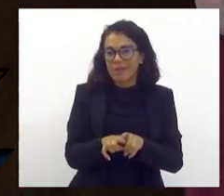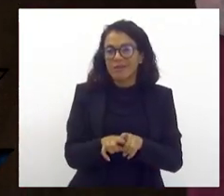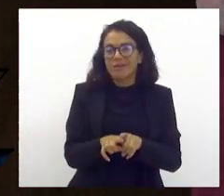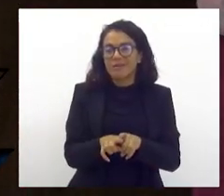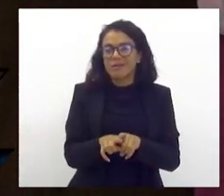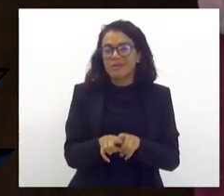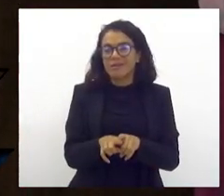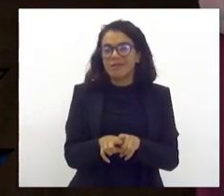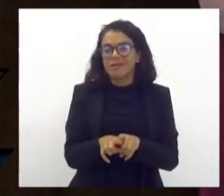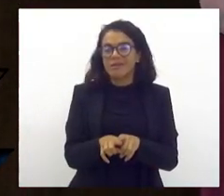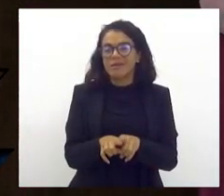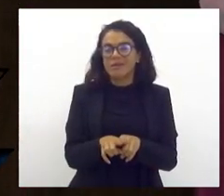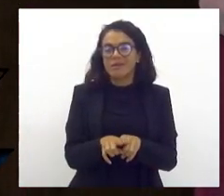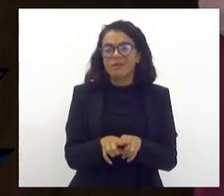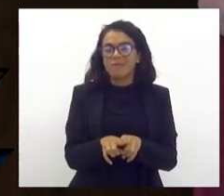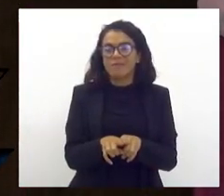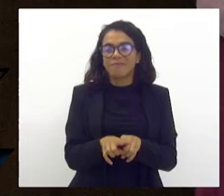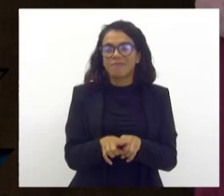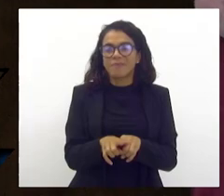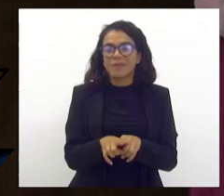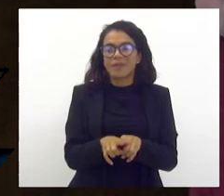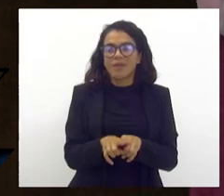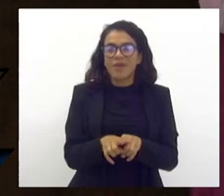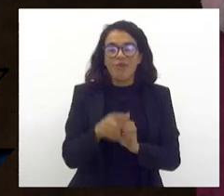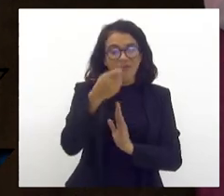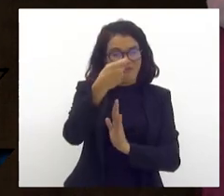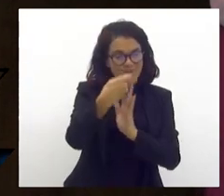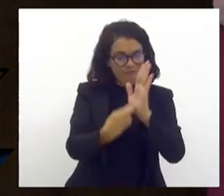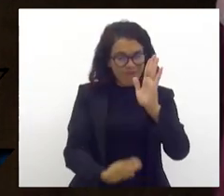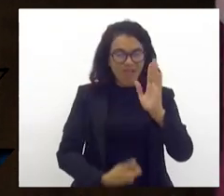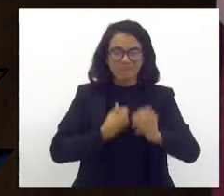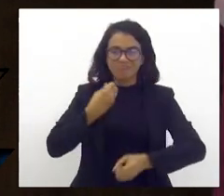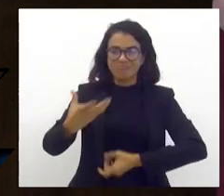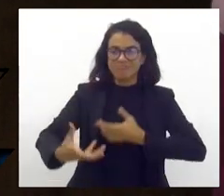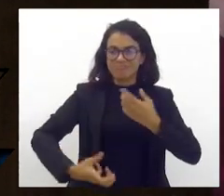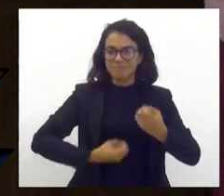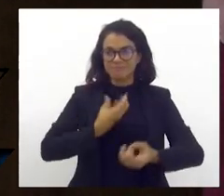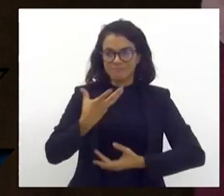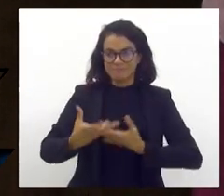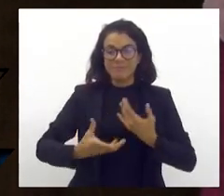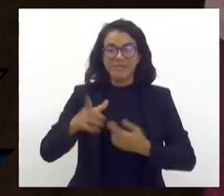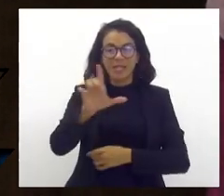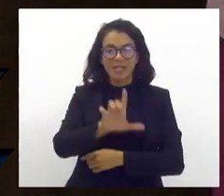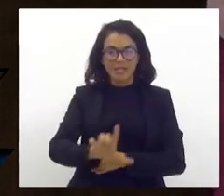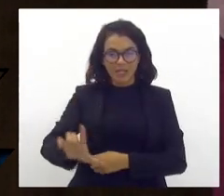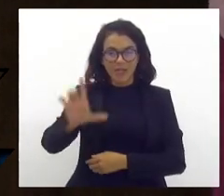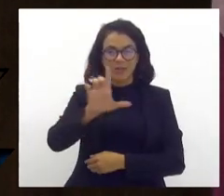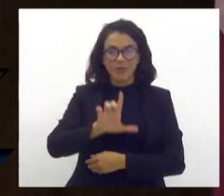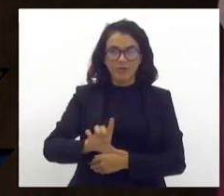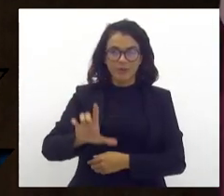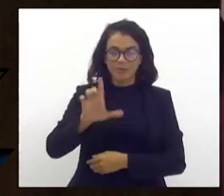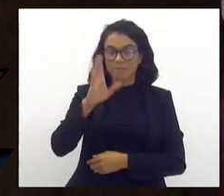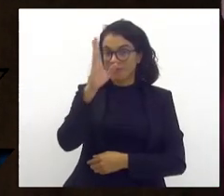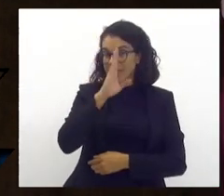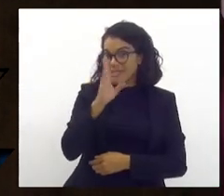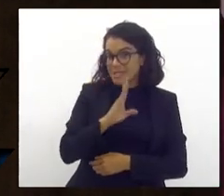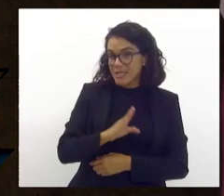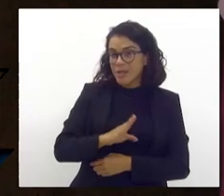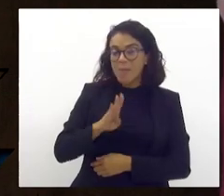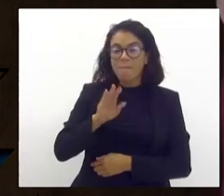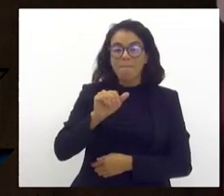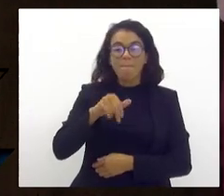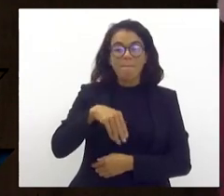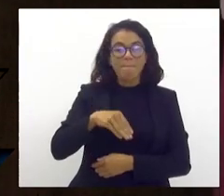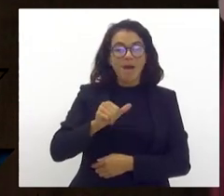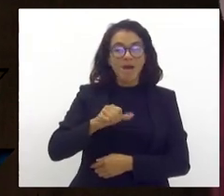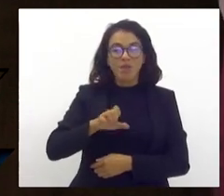de declamar um dos versos que eu acho mais bonitos da literatura brasileira, do Manuel Bandeira, que é um